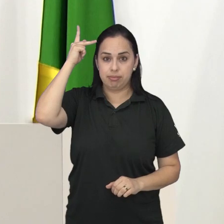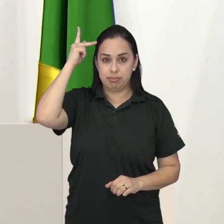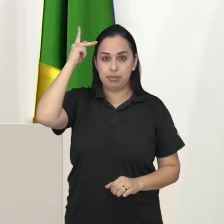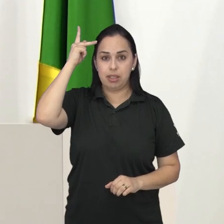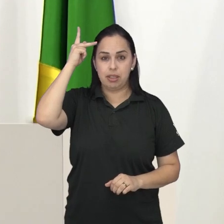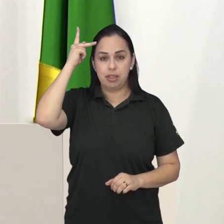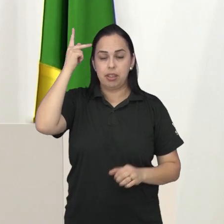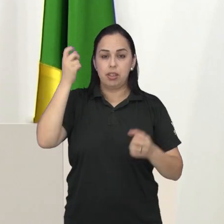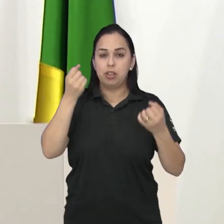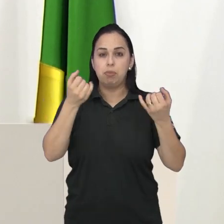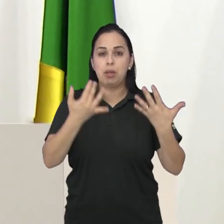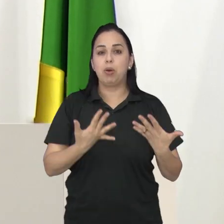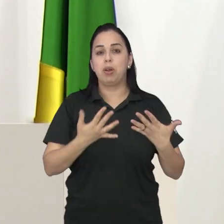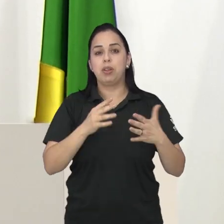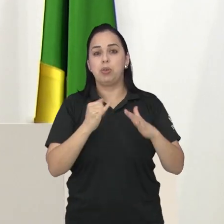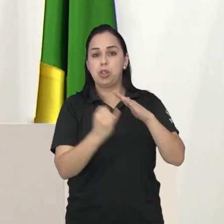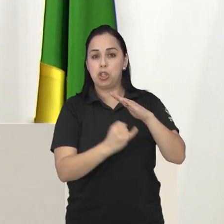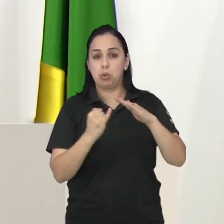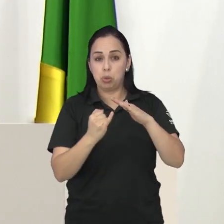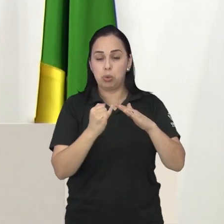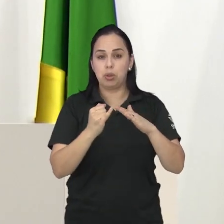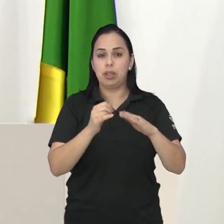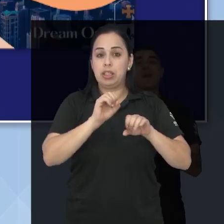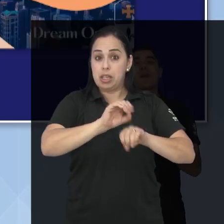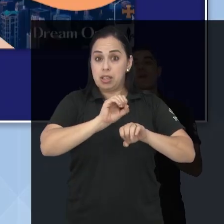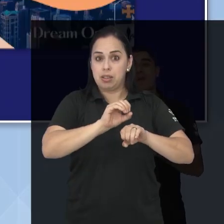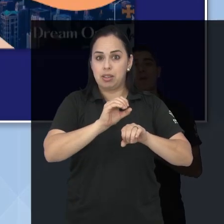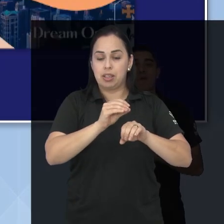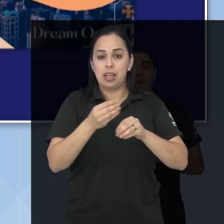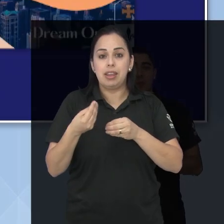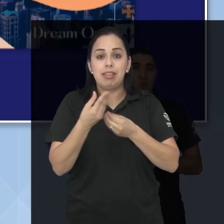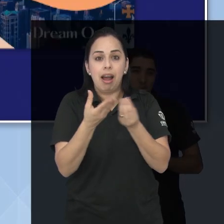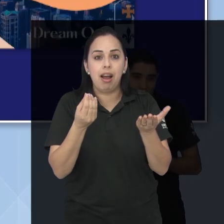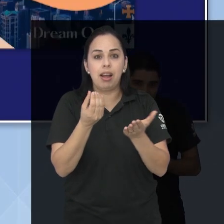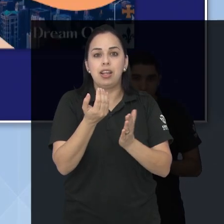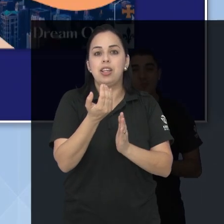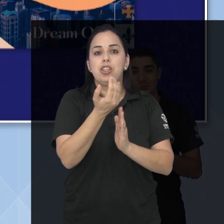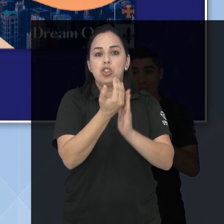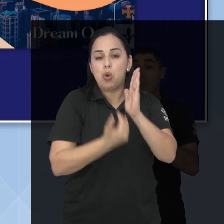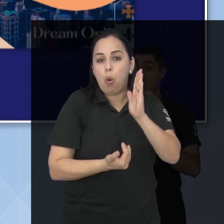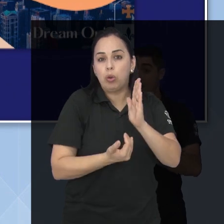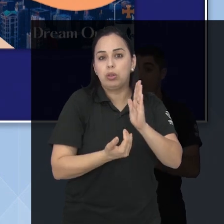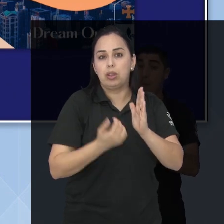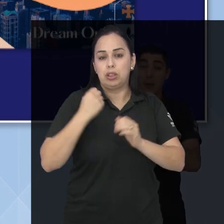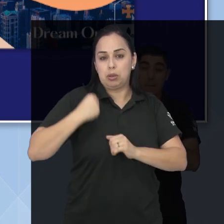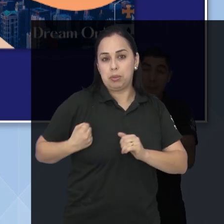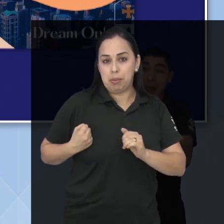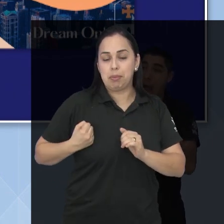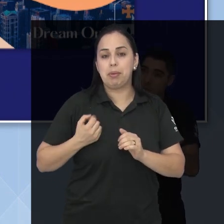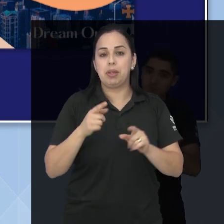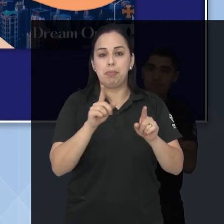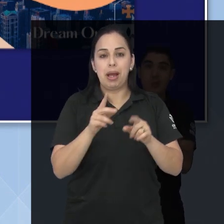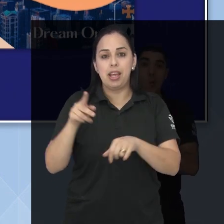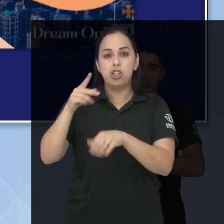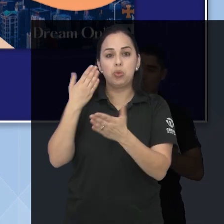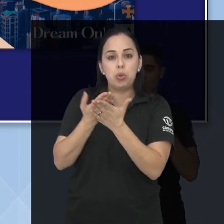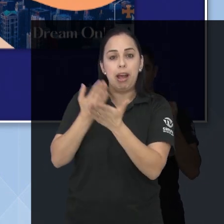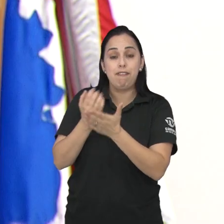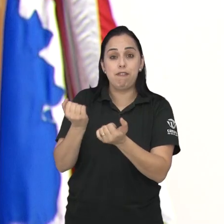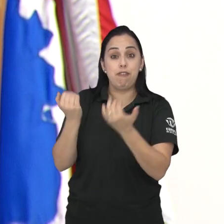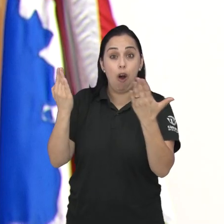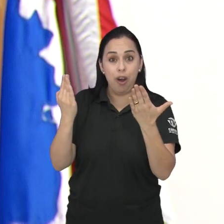Fernando Petiti citou um instituto educacional que está cedendo bolsas de estudos para escolas do